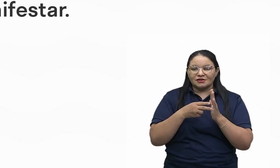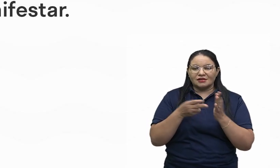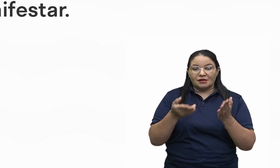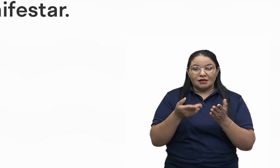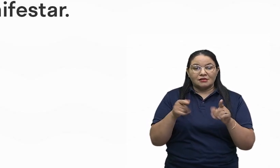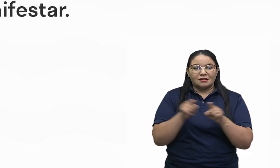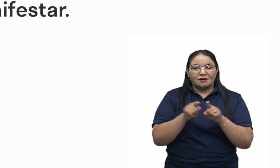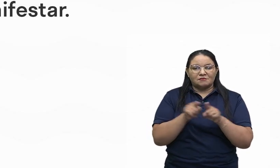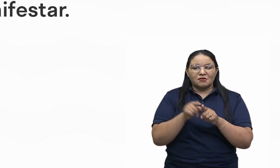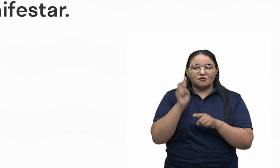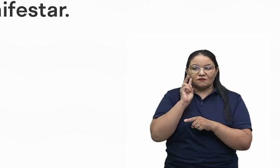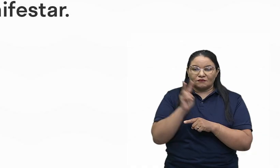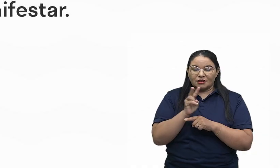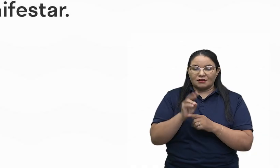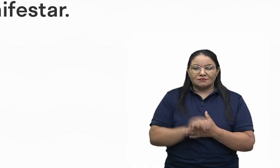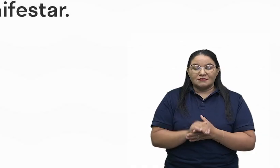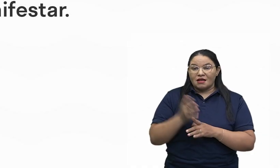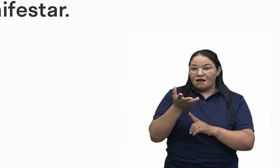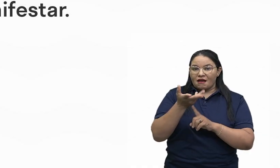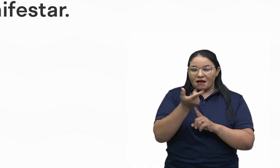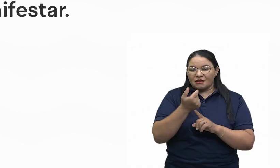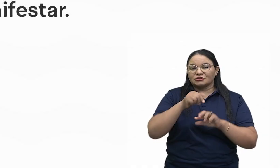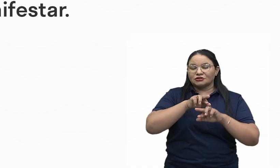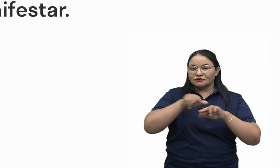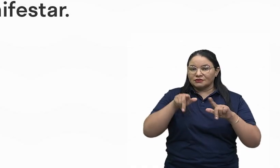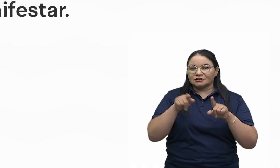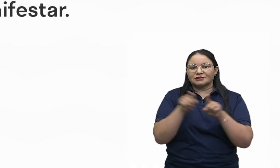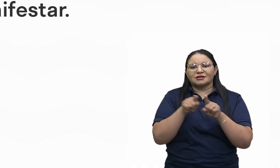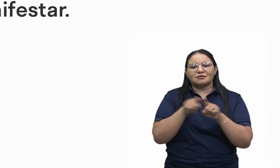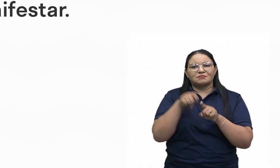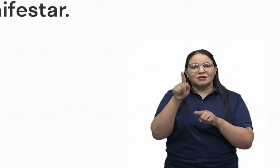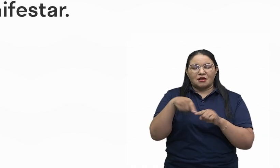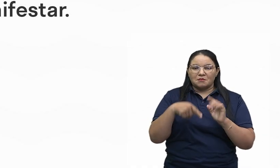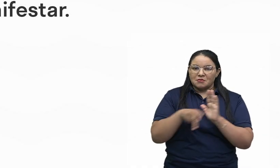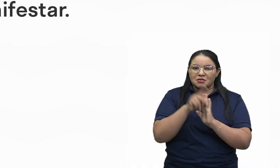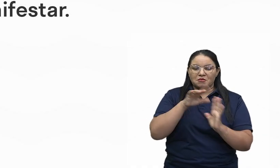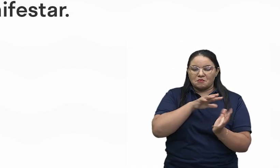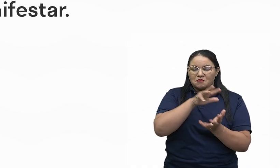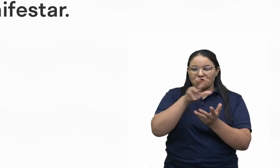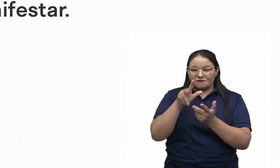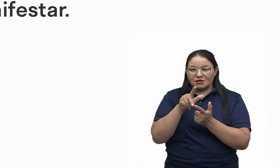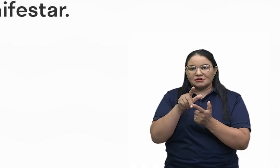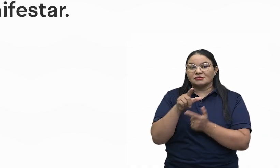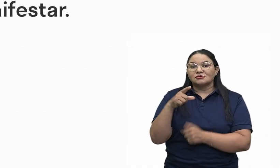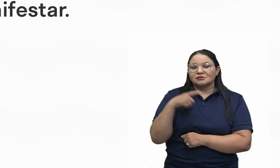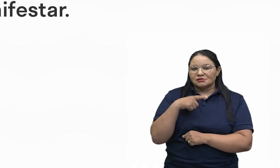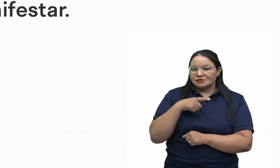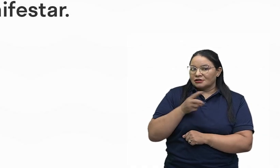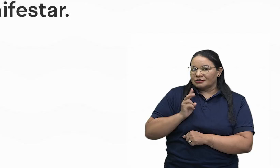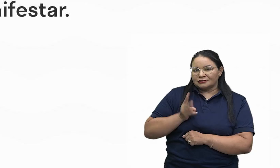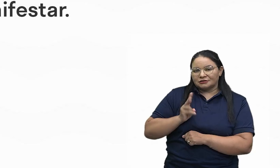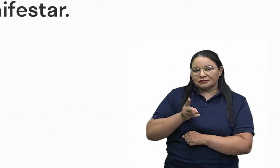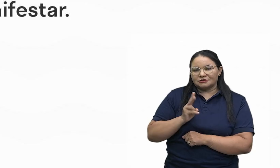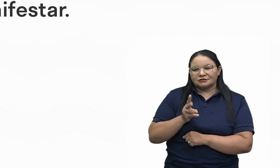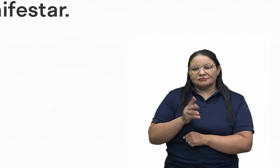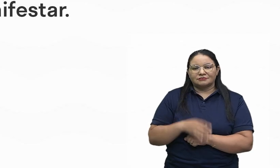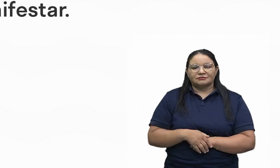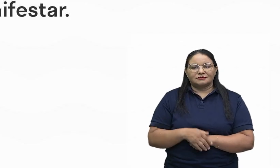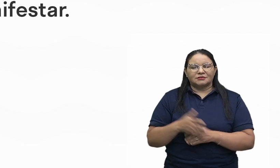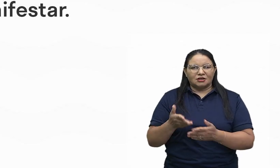toda e qualquer arte, ela também ali é universal e sempre existiu. Afinal, não precisamos